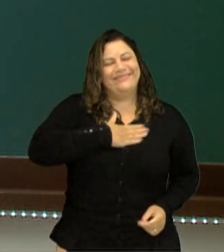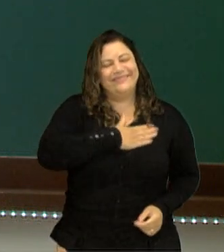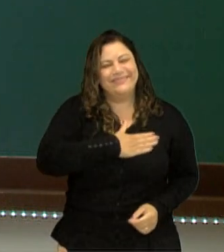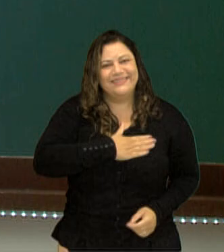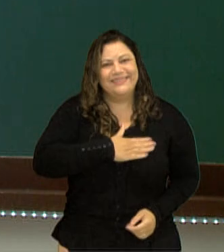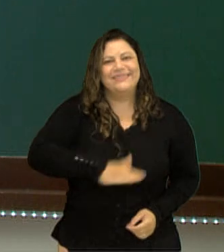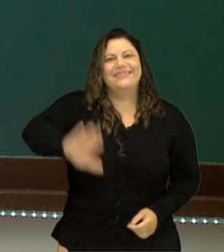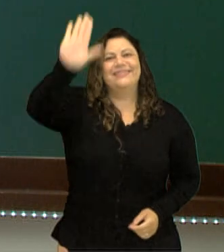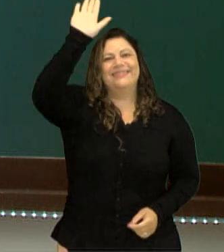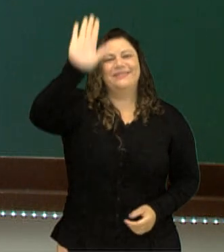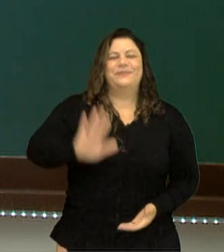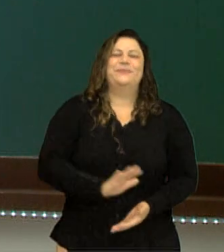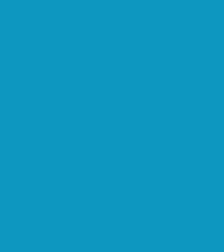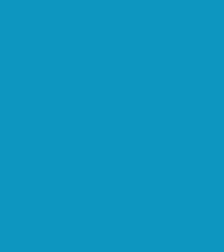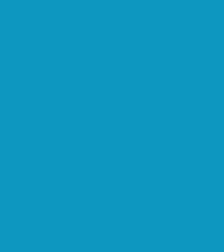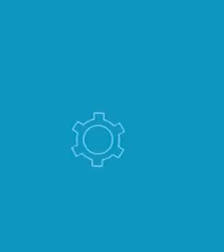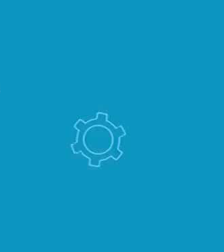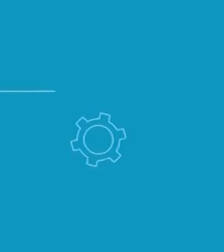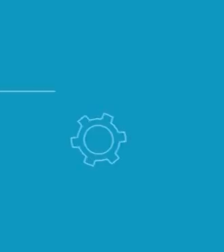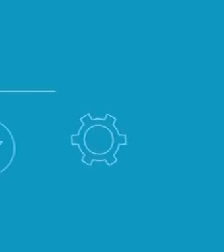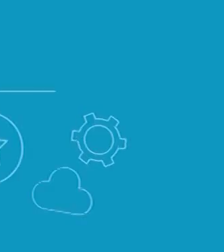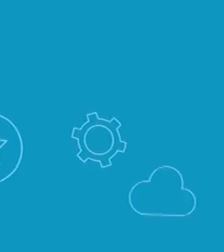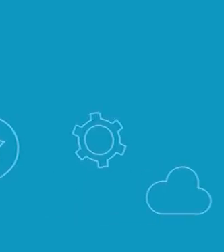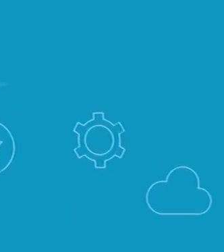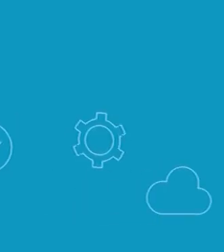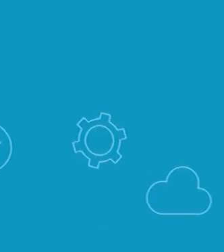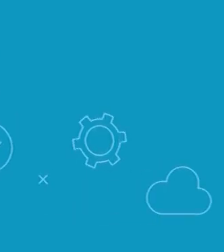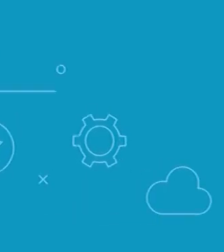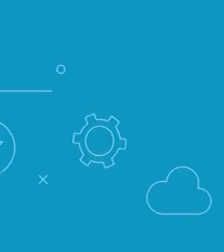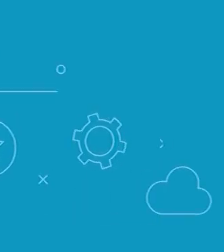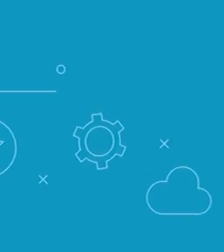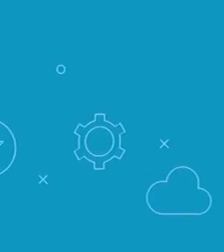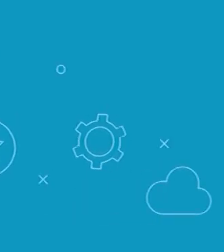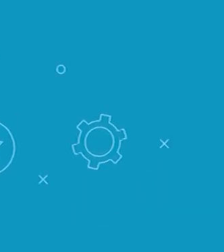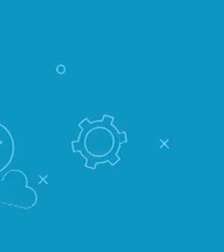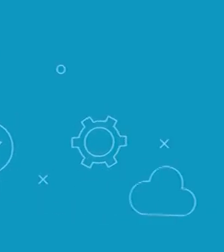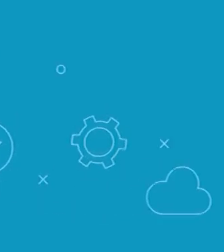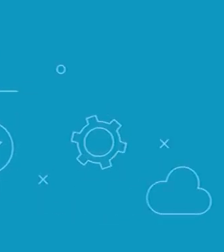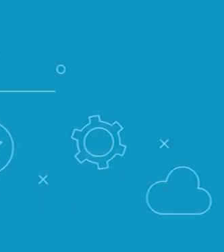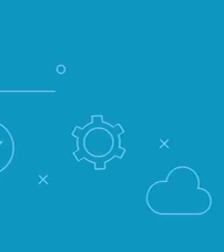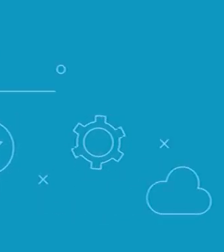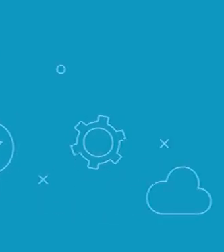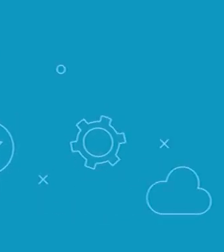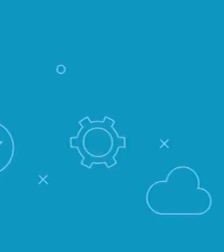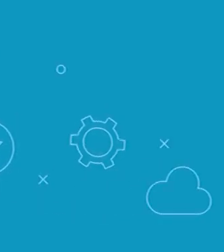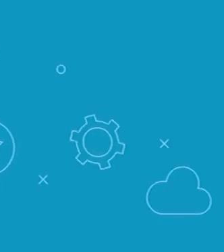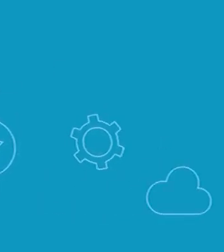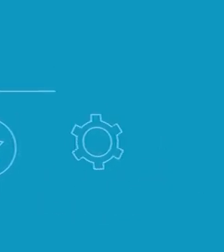gostado e até breve, galera!